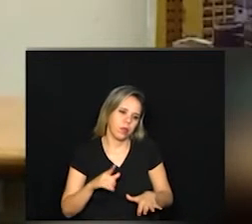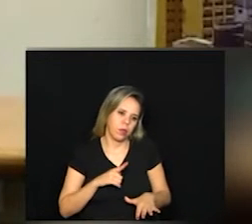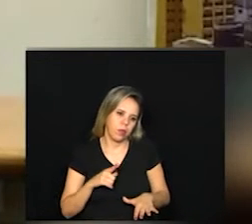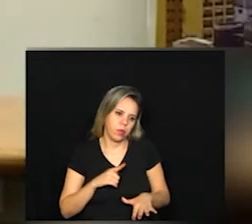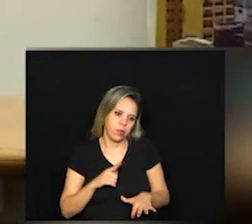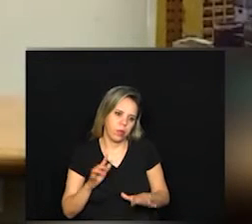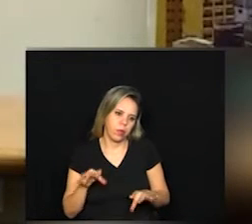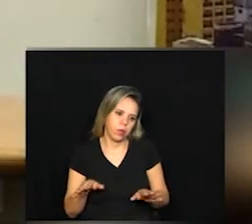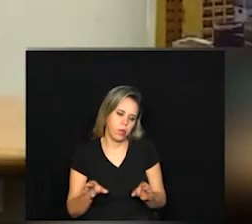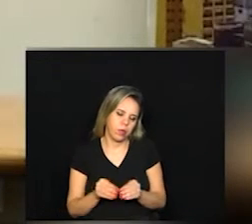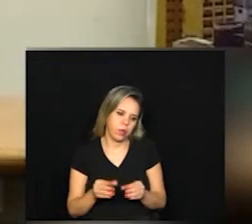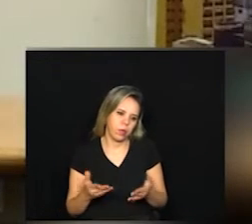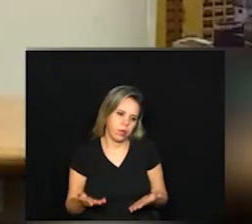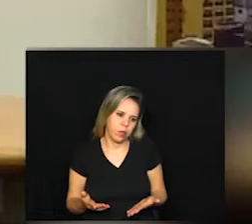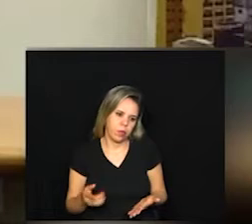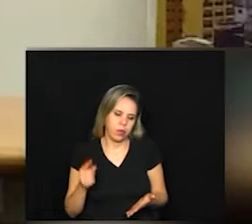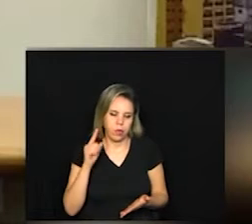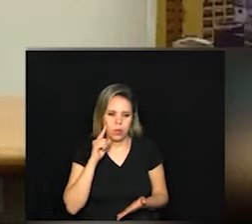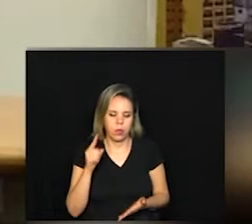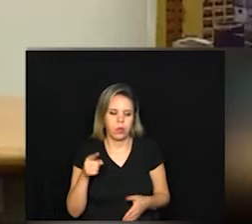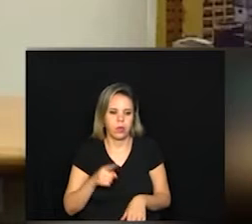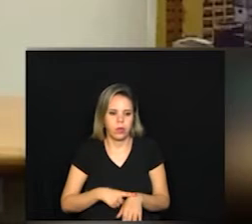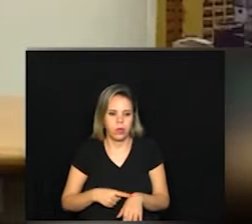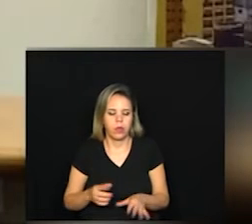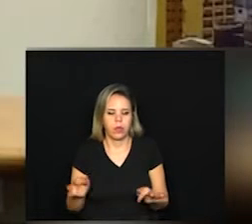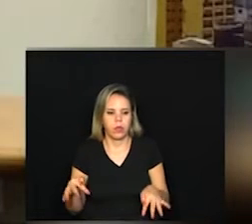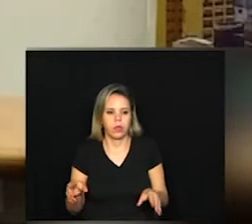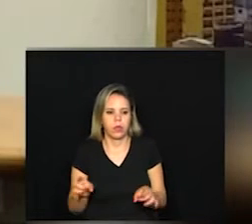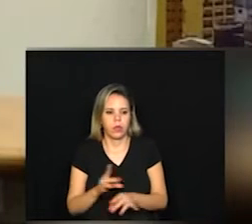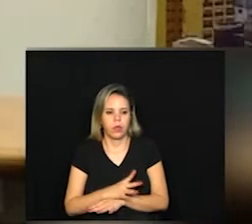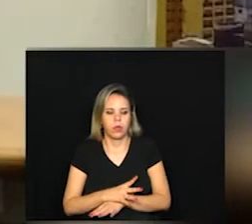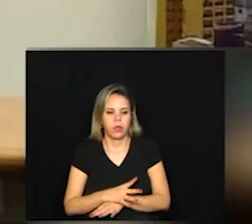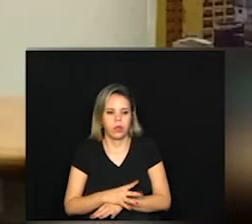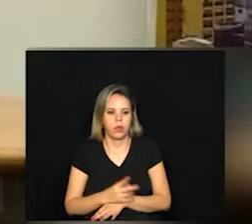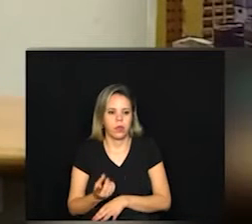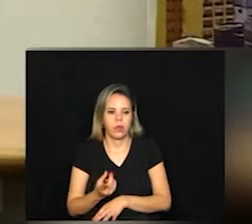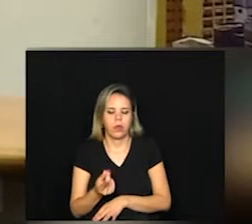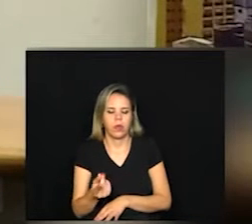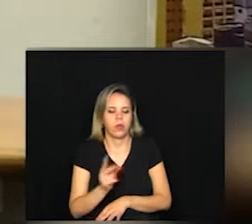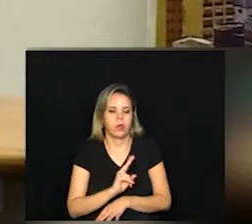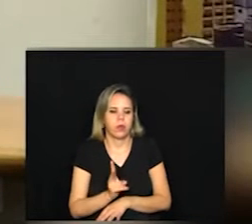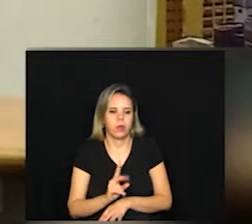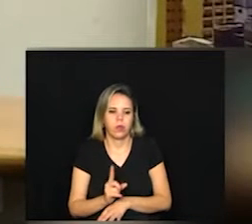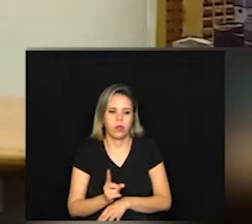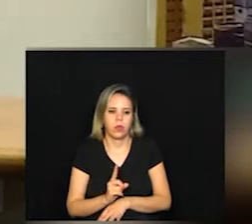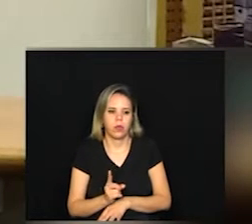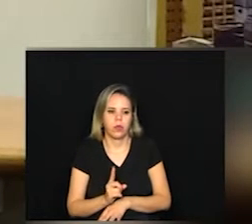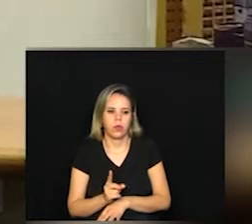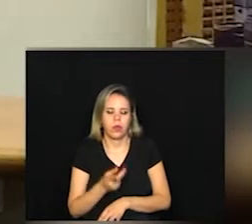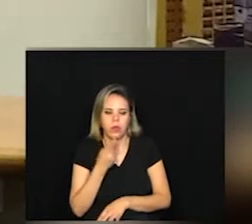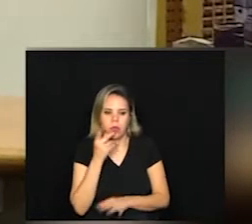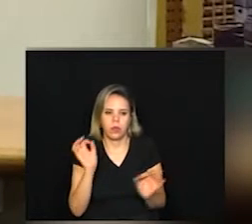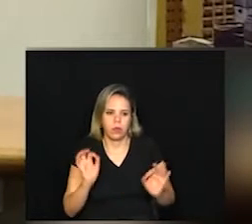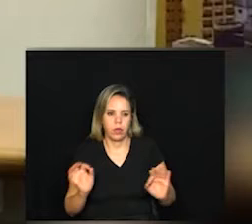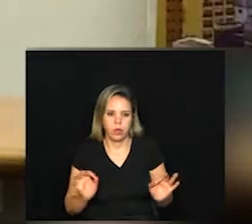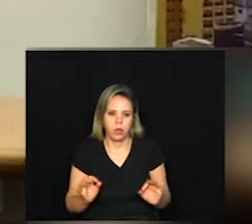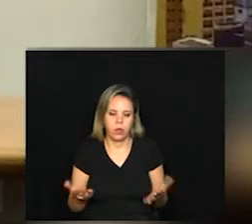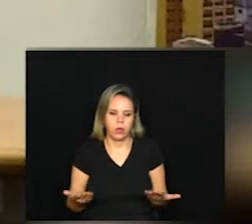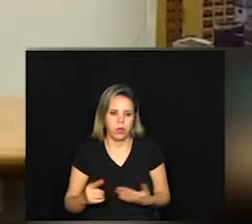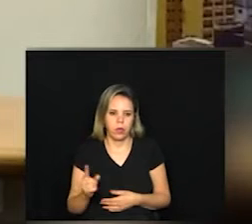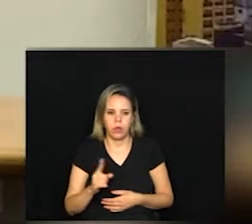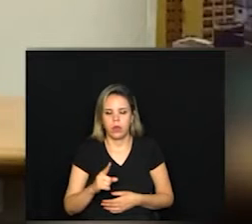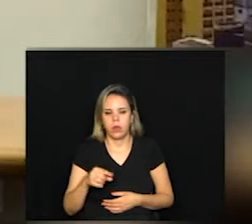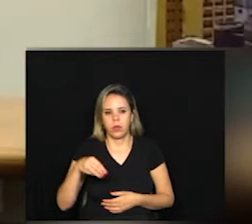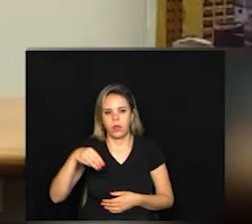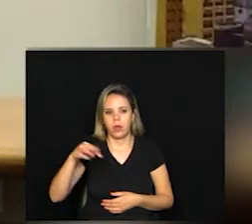um fim, ele tem que ter uma data prevista para terminar, não pode se eternizar no tempo. A gente não fala mais, a partir de agora, em